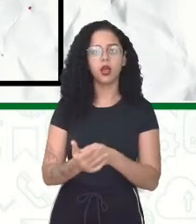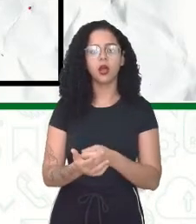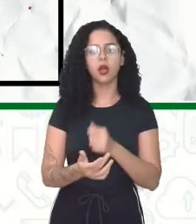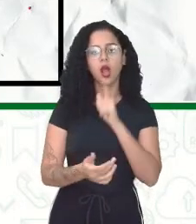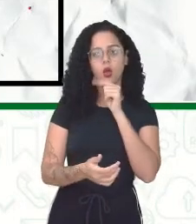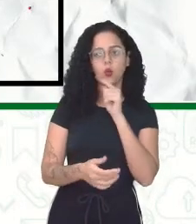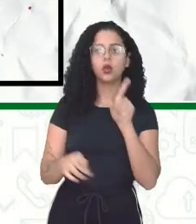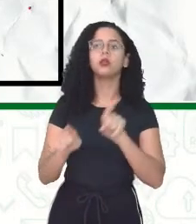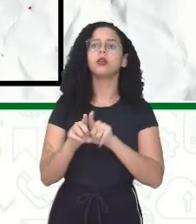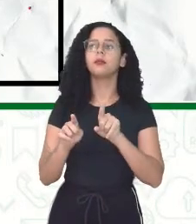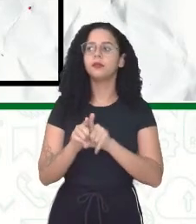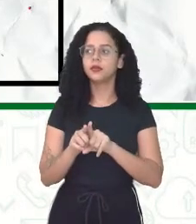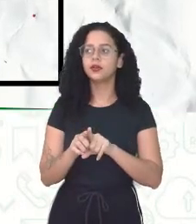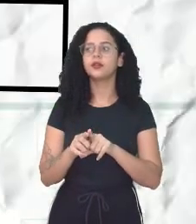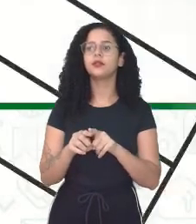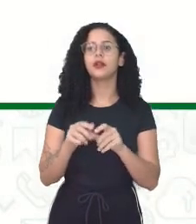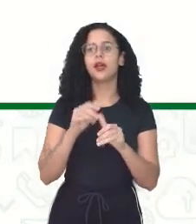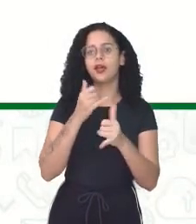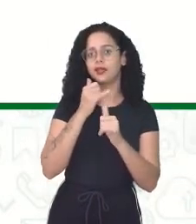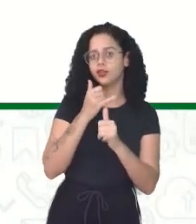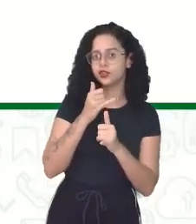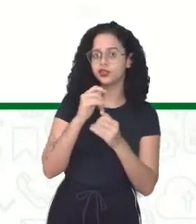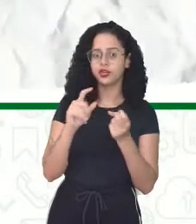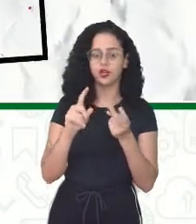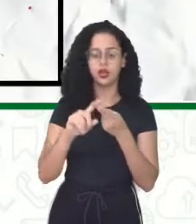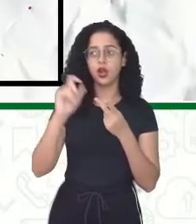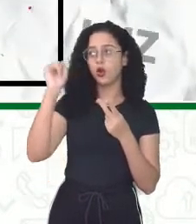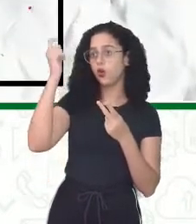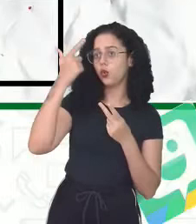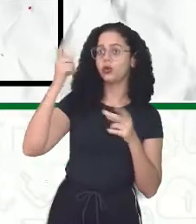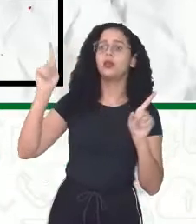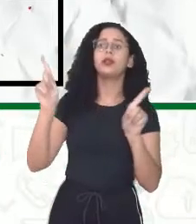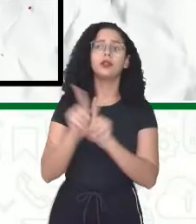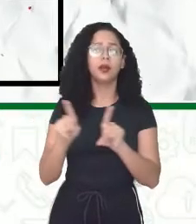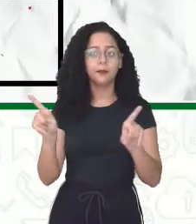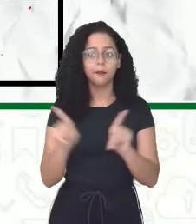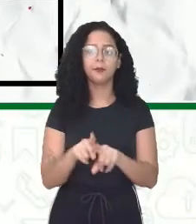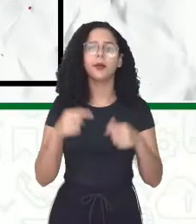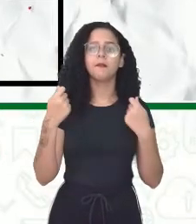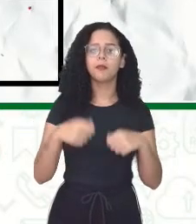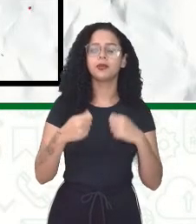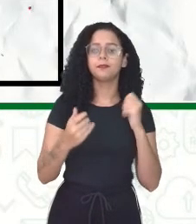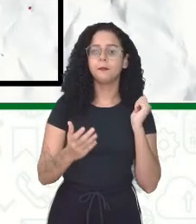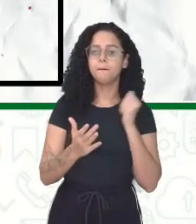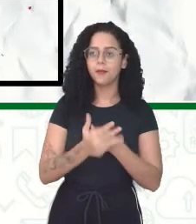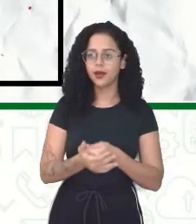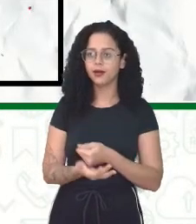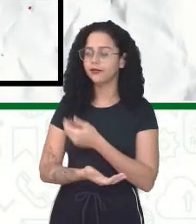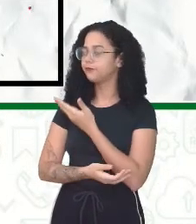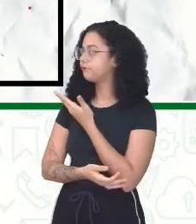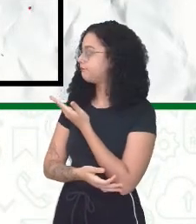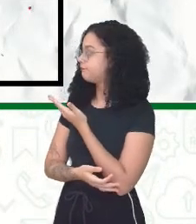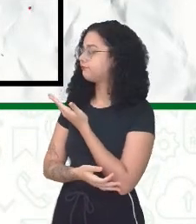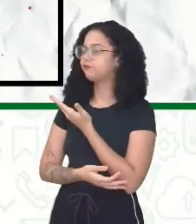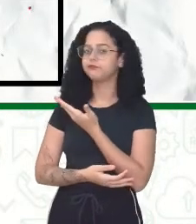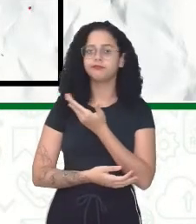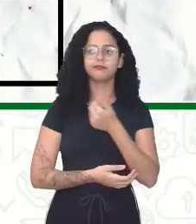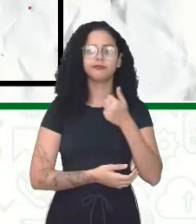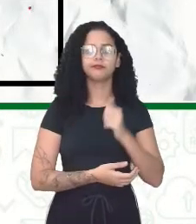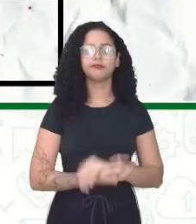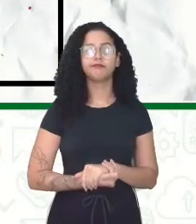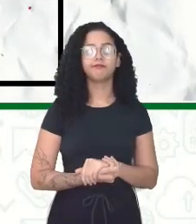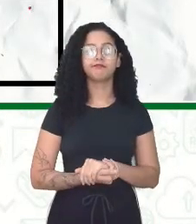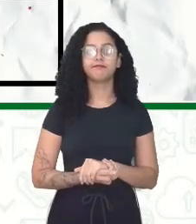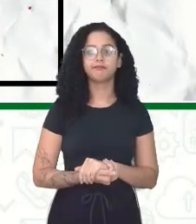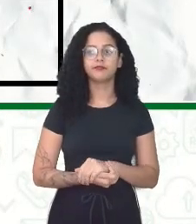conta de energia, de luz. E aí? Nós também precisamos pagar a conta da luz, não é? Olha